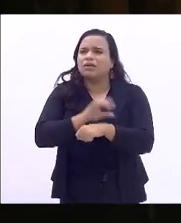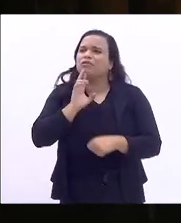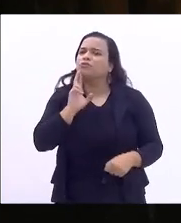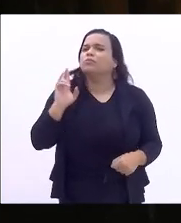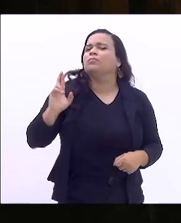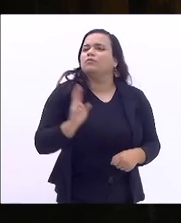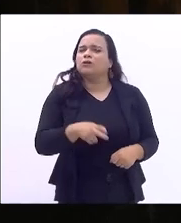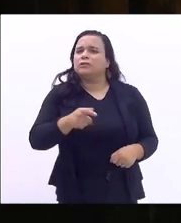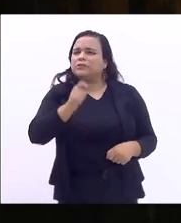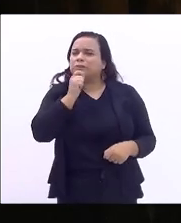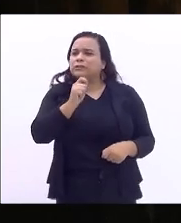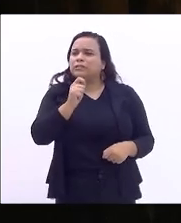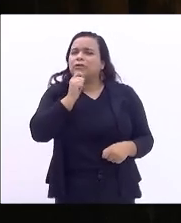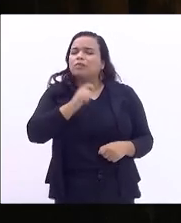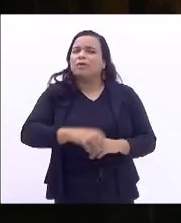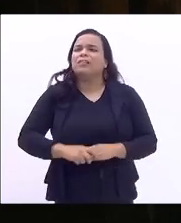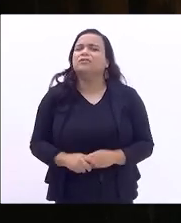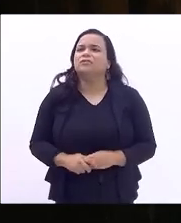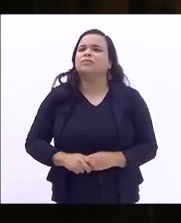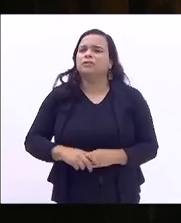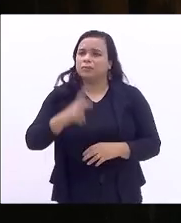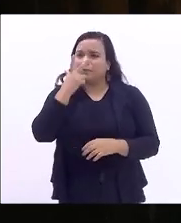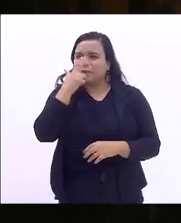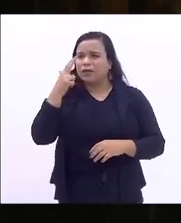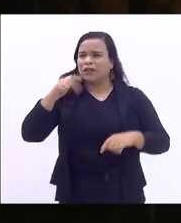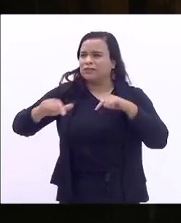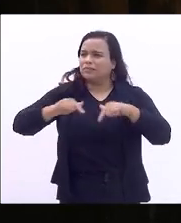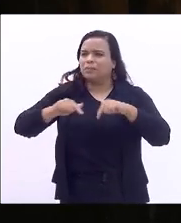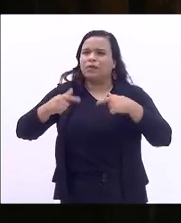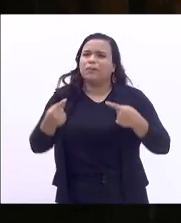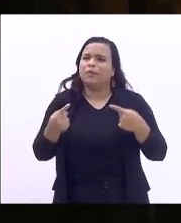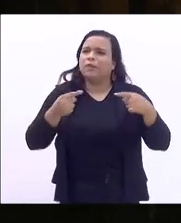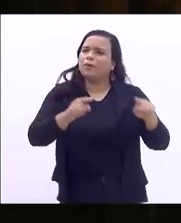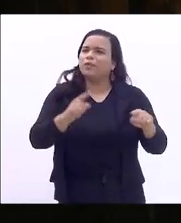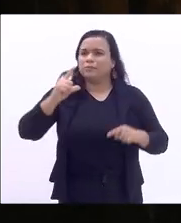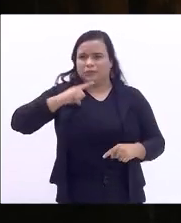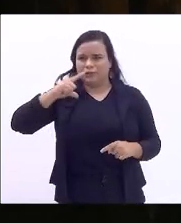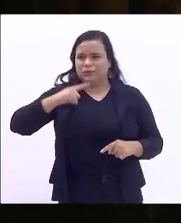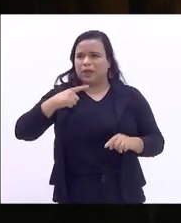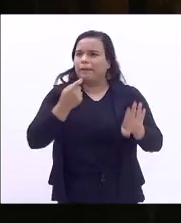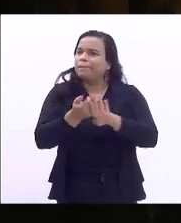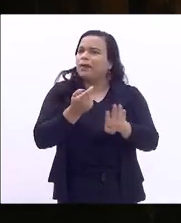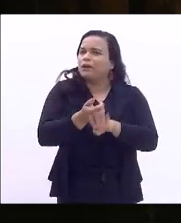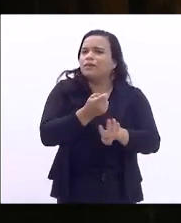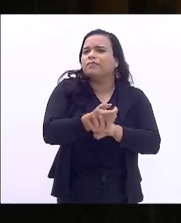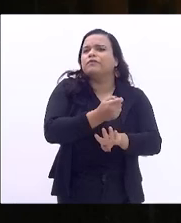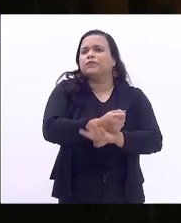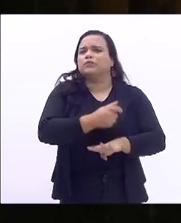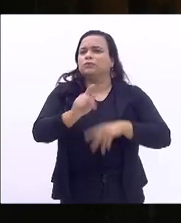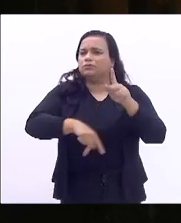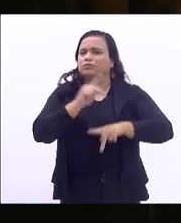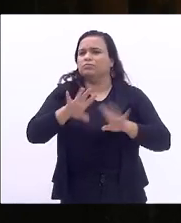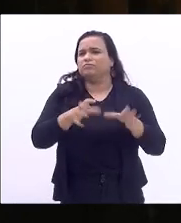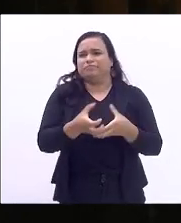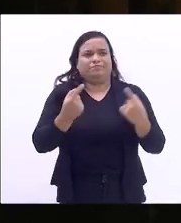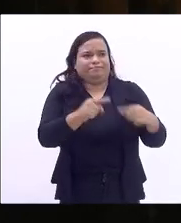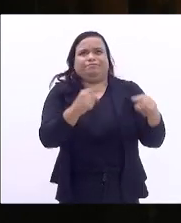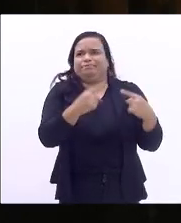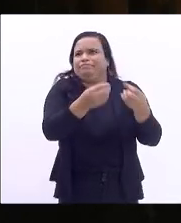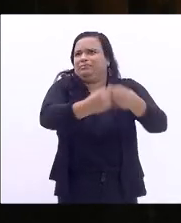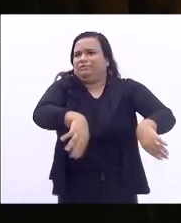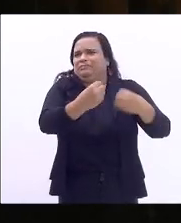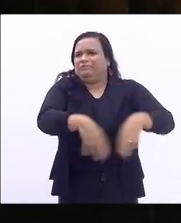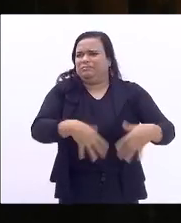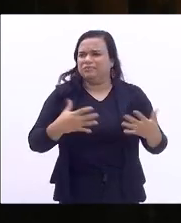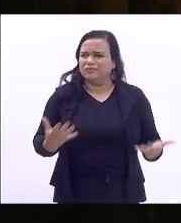respostas parecendo que tá trabalhando o contrário né ao benefício de toda a população isso é difícil de